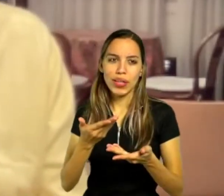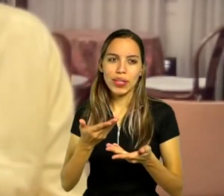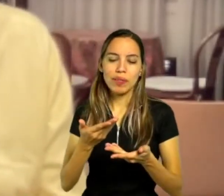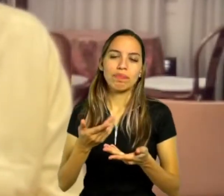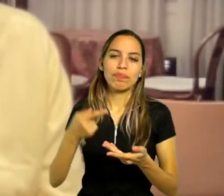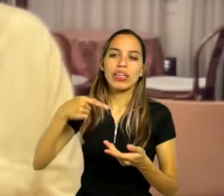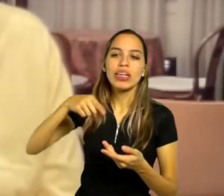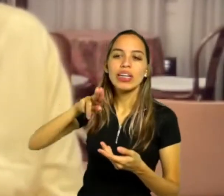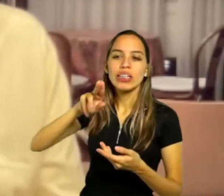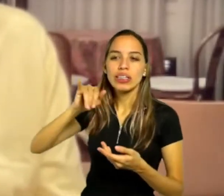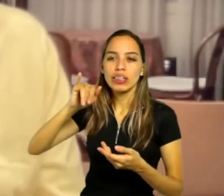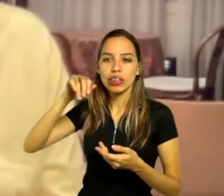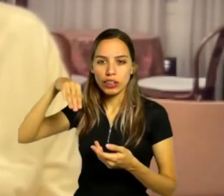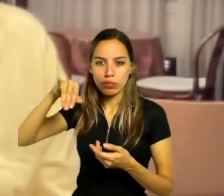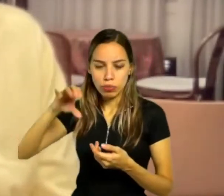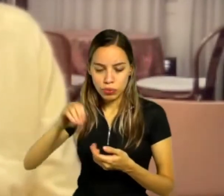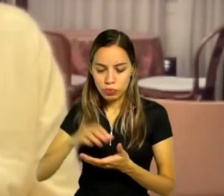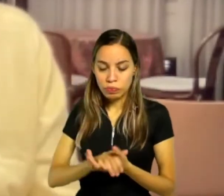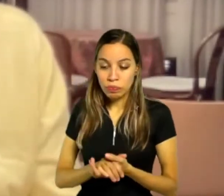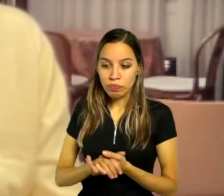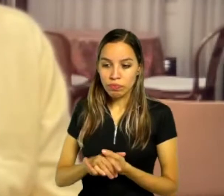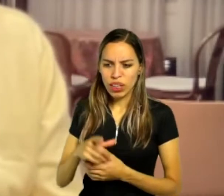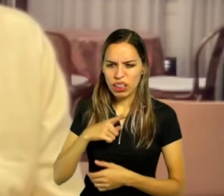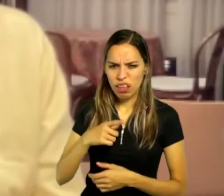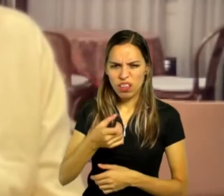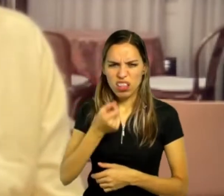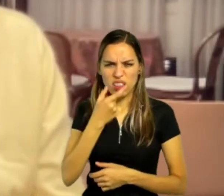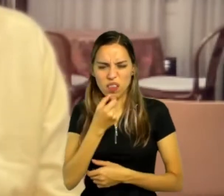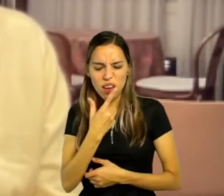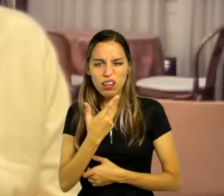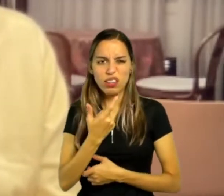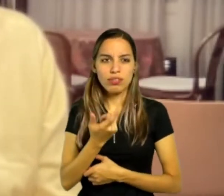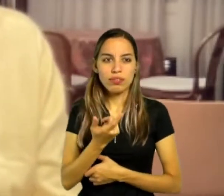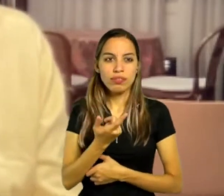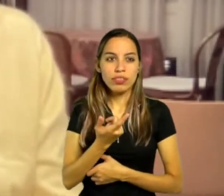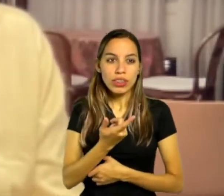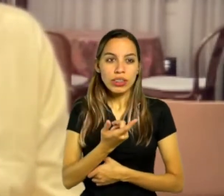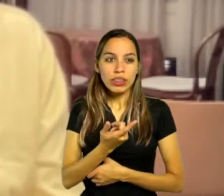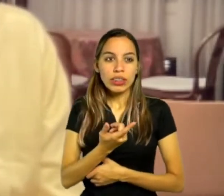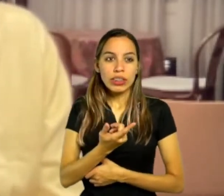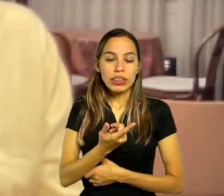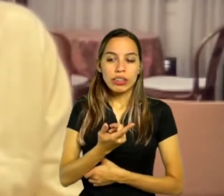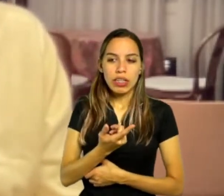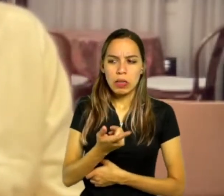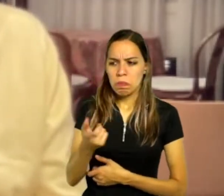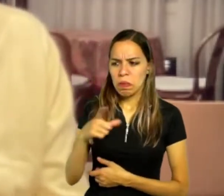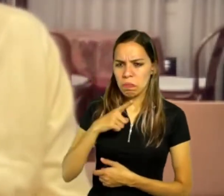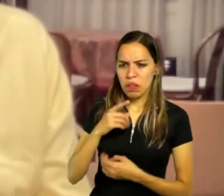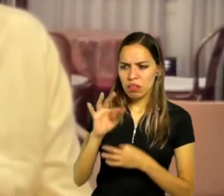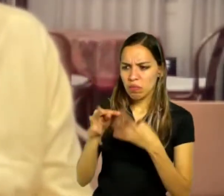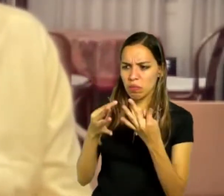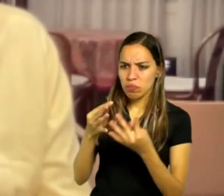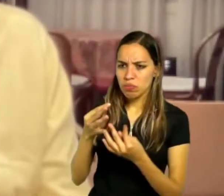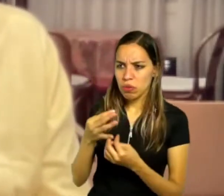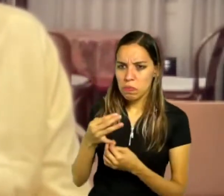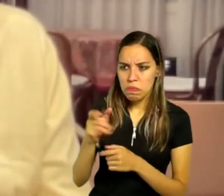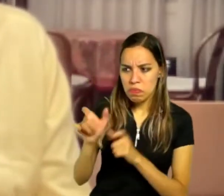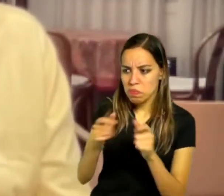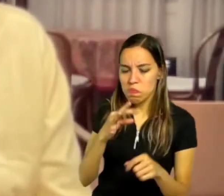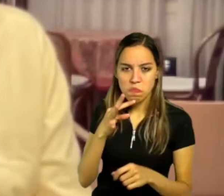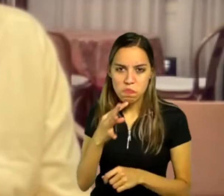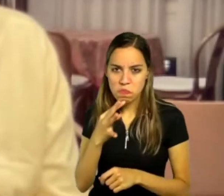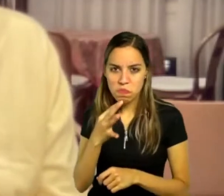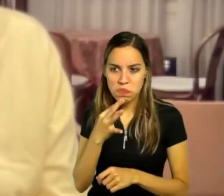primeiros passos, né? Drogas tóxicas, de farmacologia mal conhecida, a gente sofria muito com os